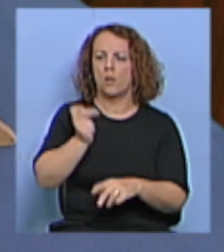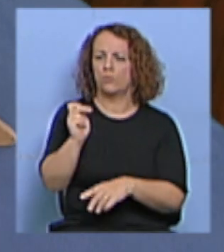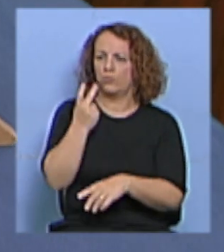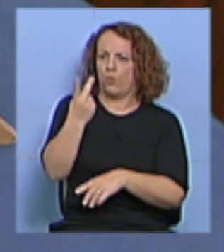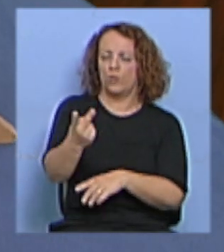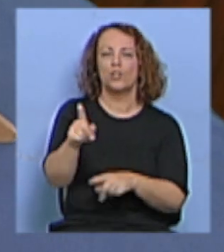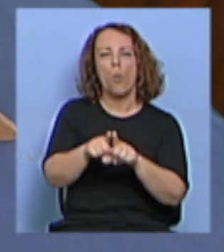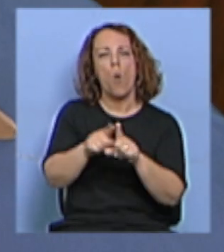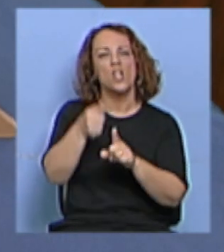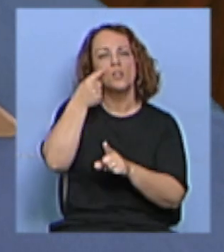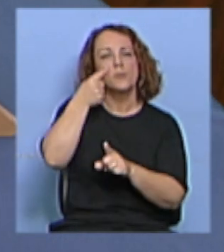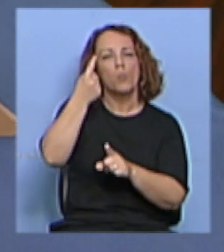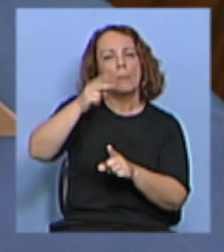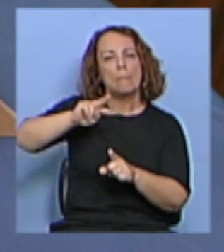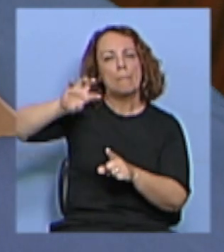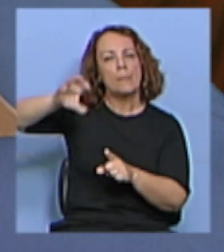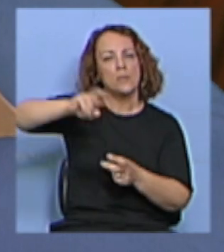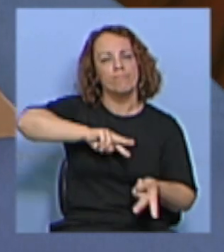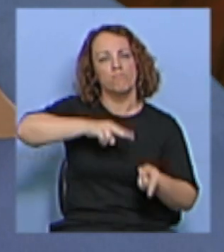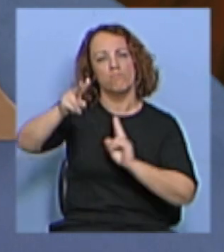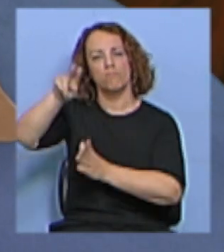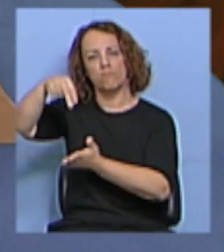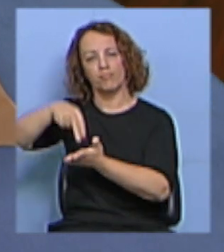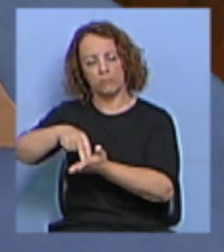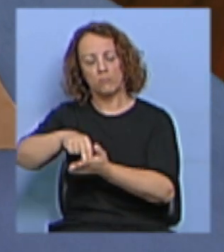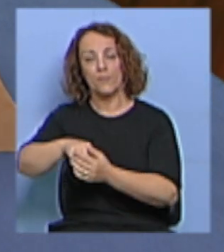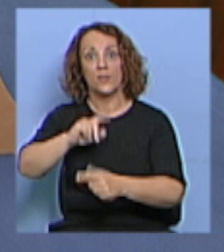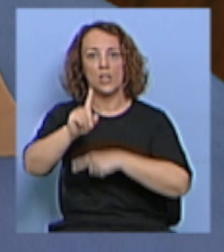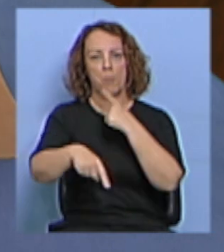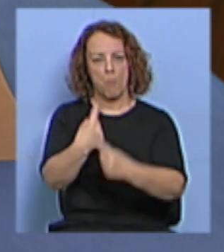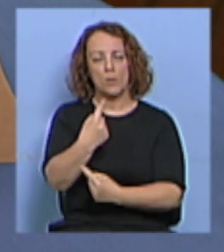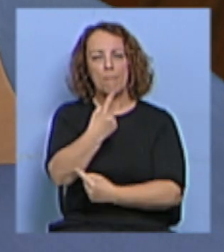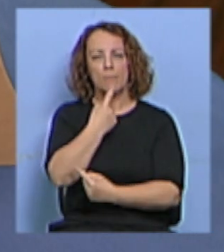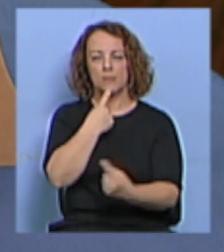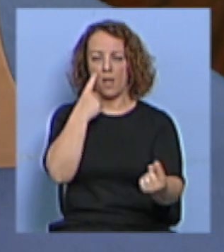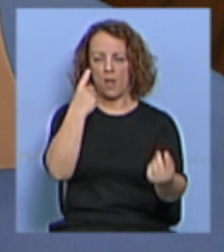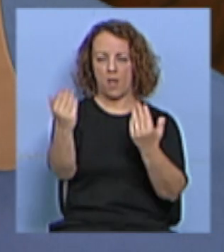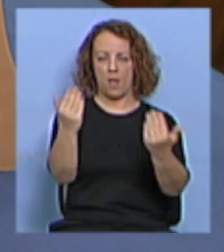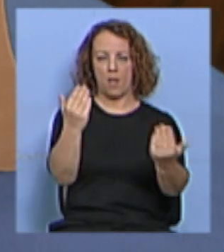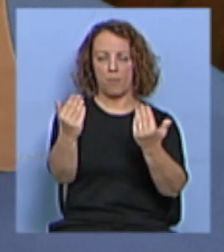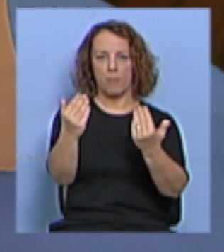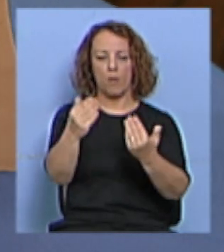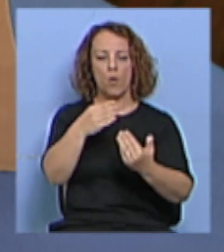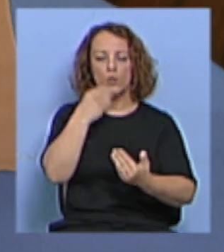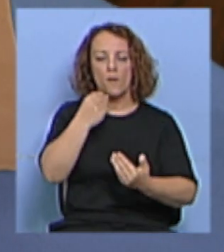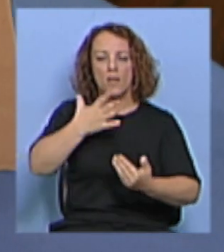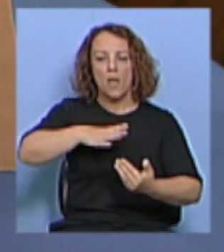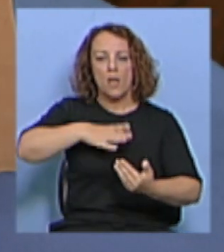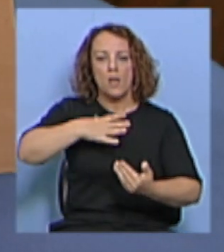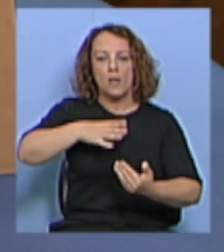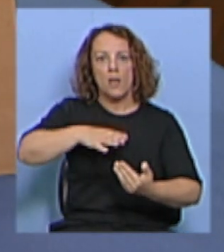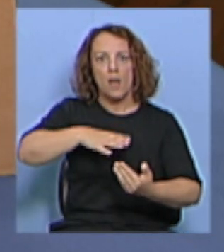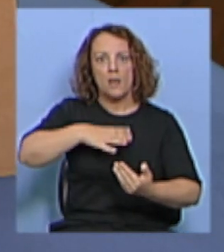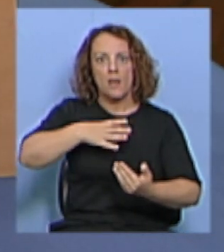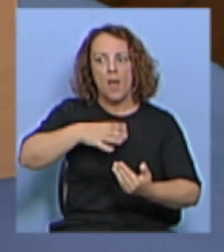esta, e percebe-se entre alguns jovens aquela quase uma necessidade de fazer esta experiência para a colocar